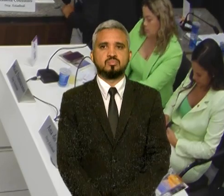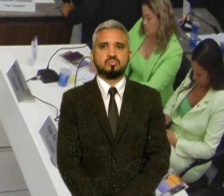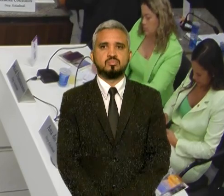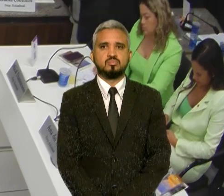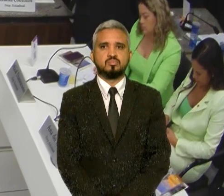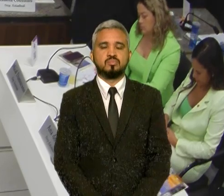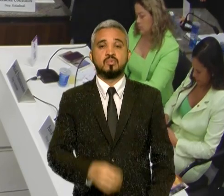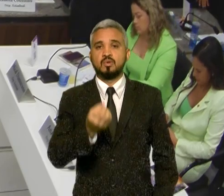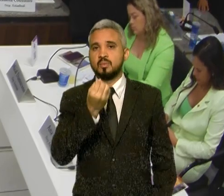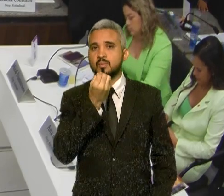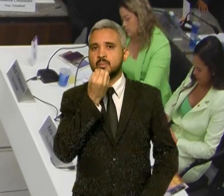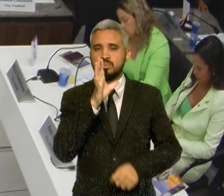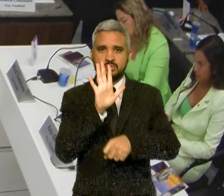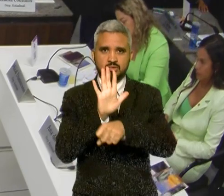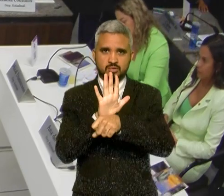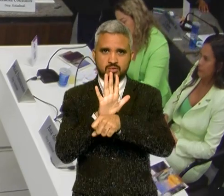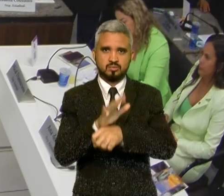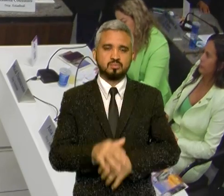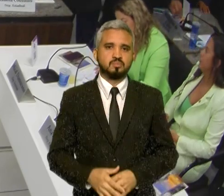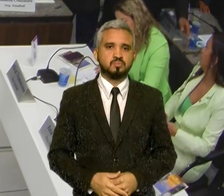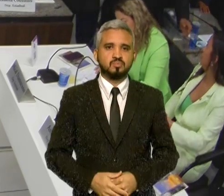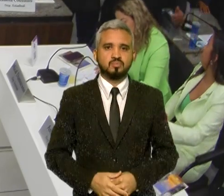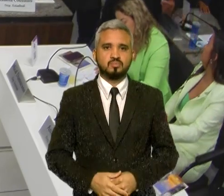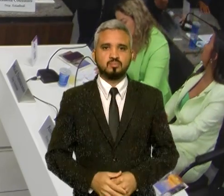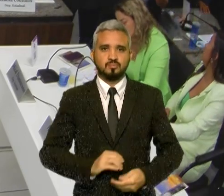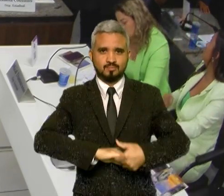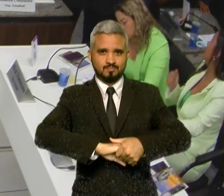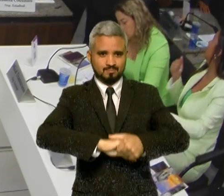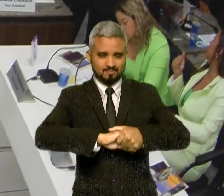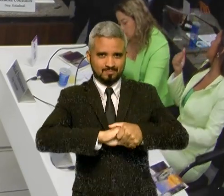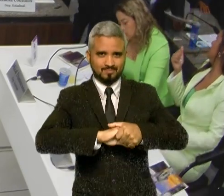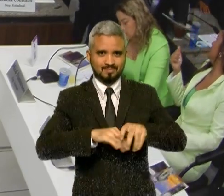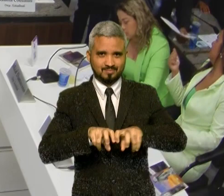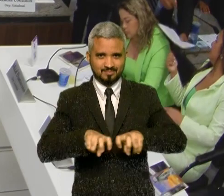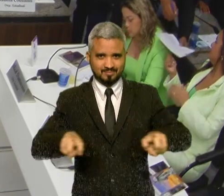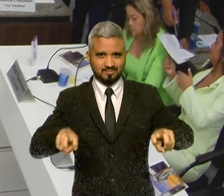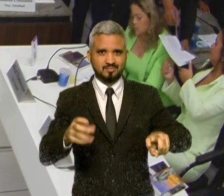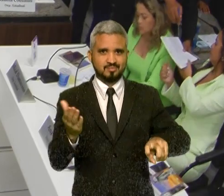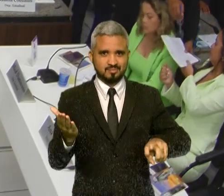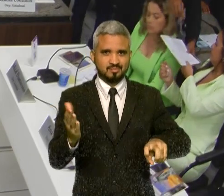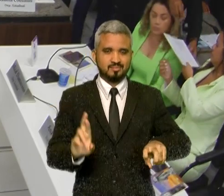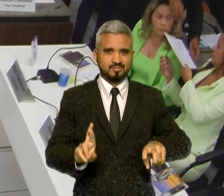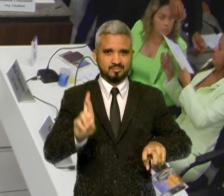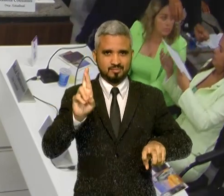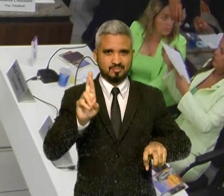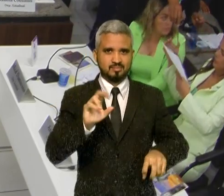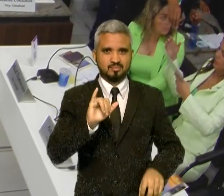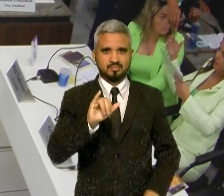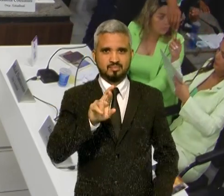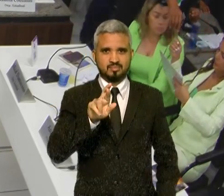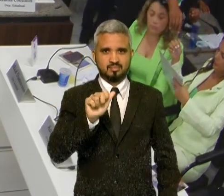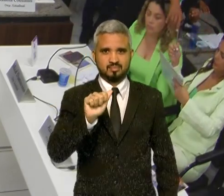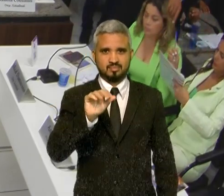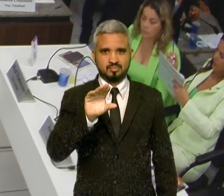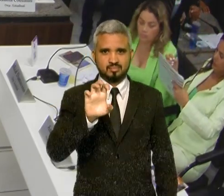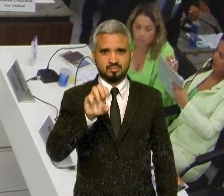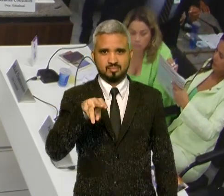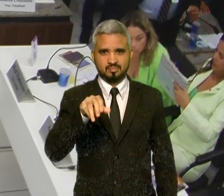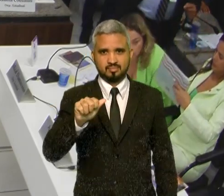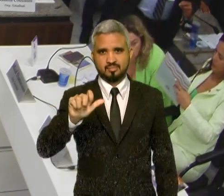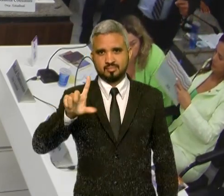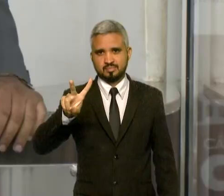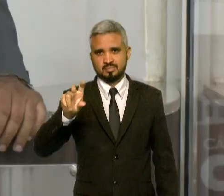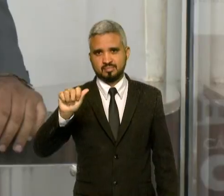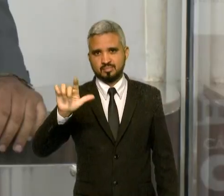Boa tarde. Quero saudar aqui a mesa, em nome da nossa presidente Iracema Vale. Também saudar aqui